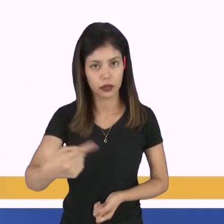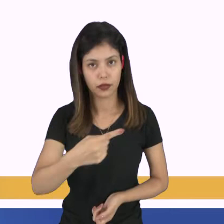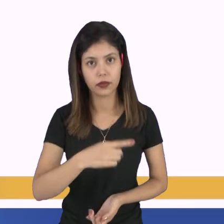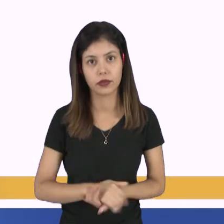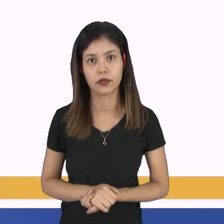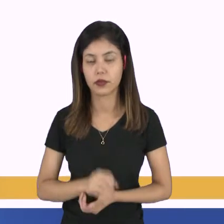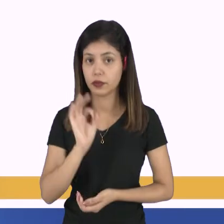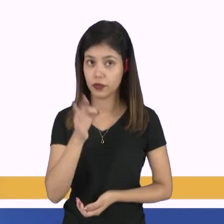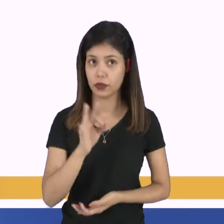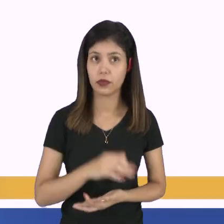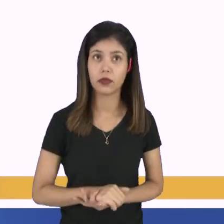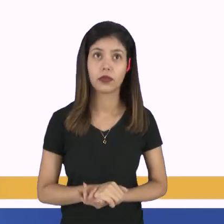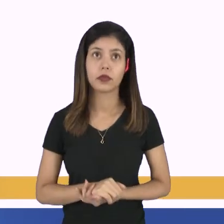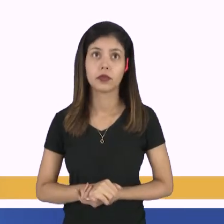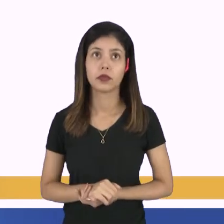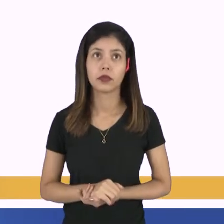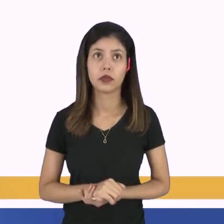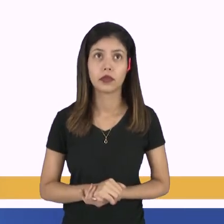R$40.000, certinho?